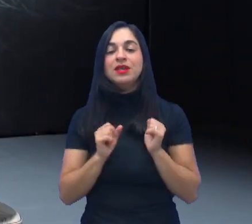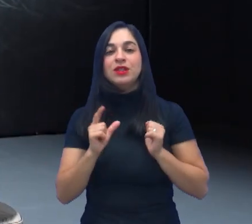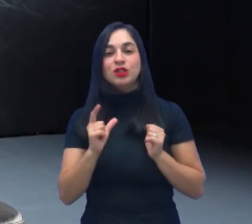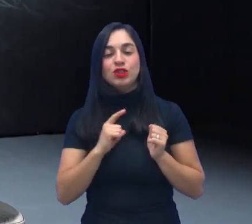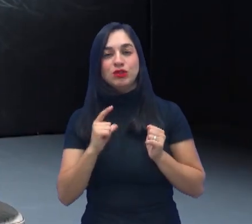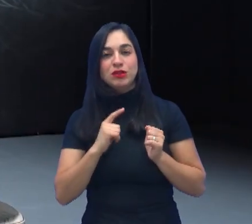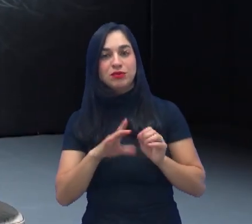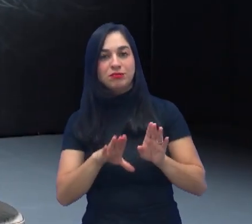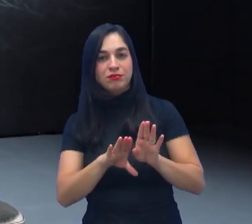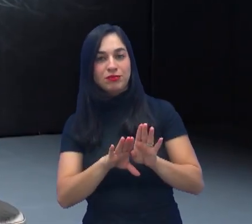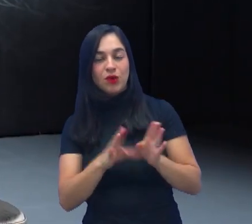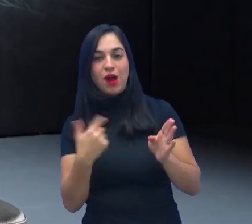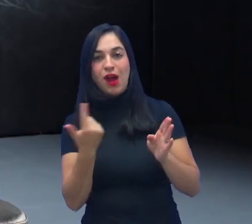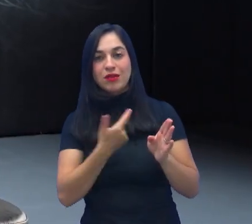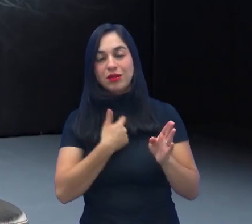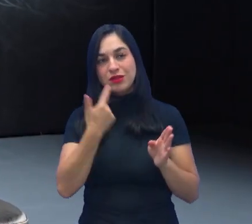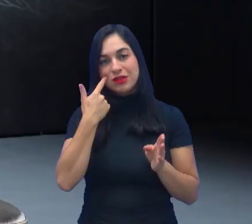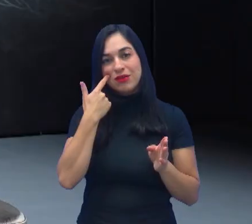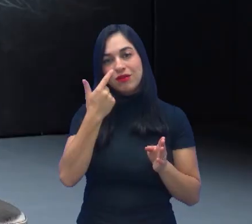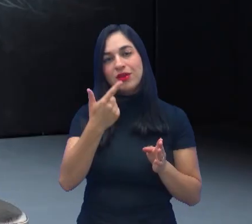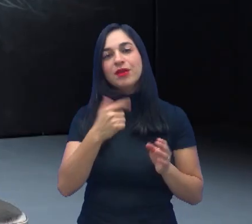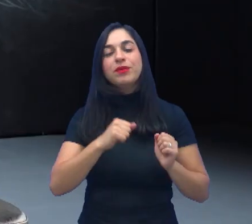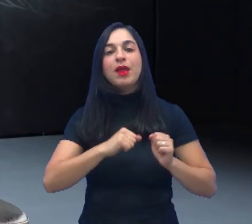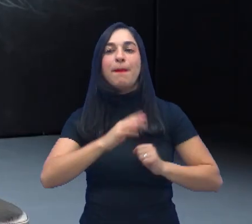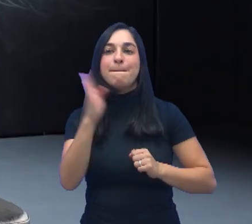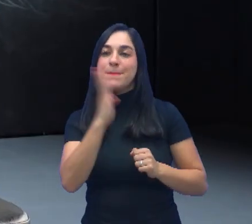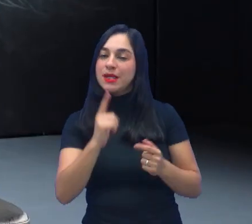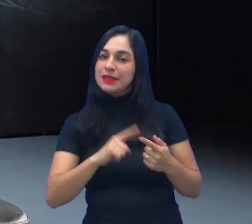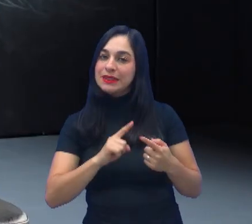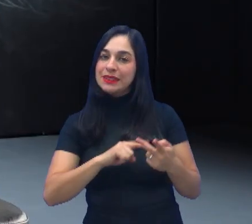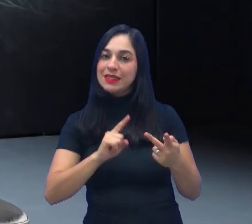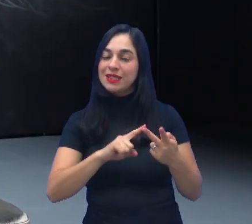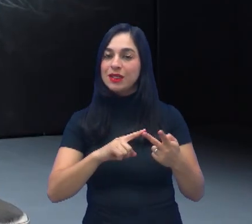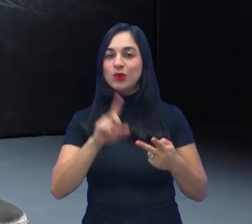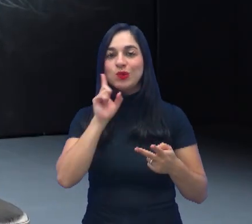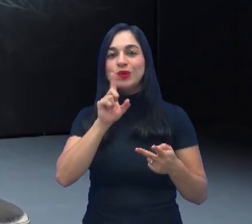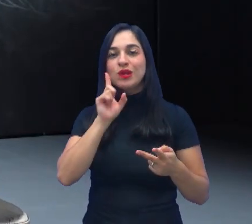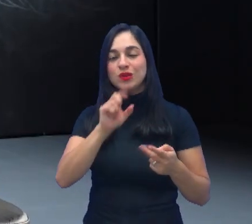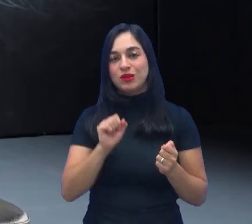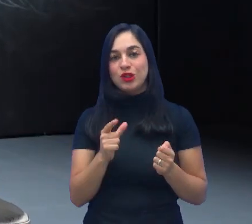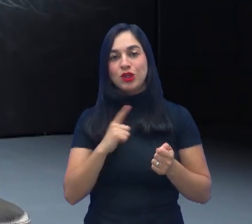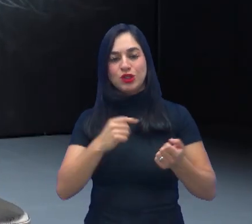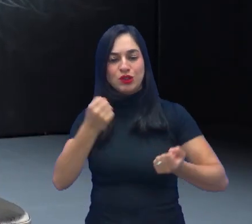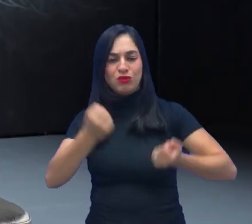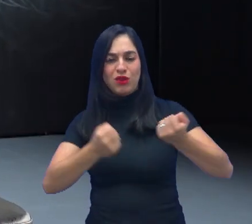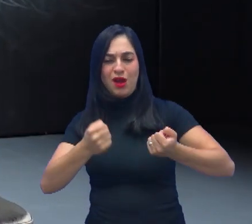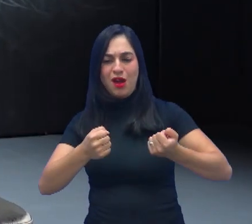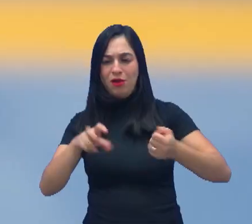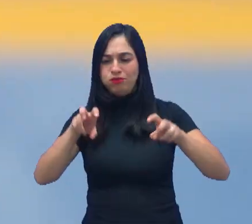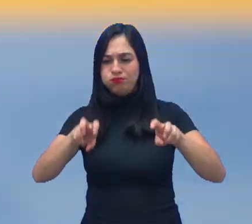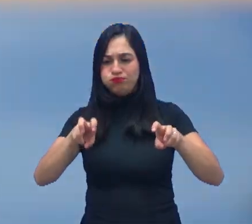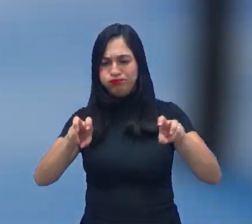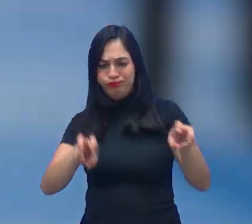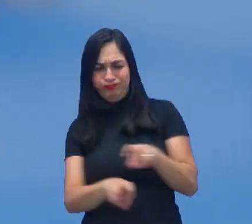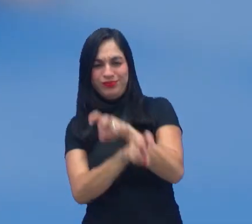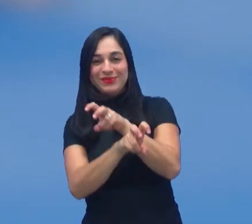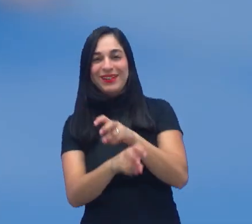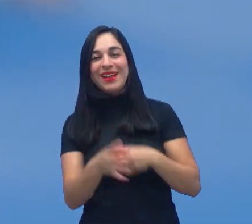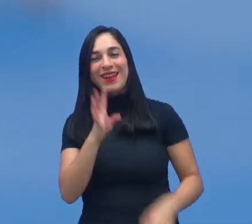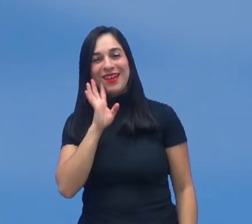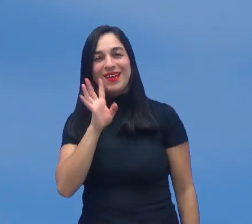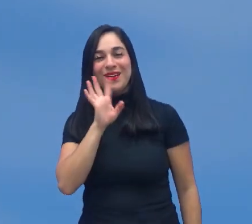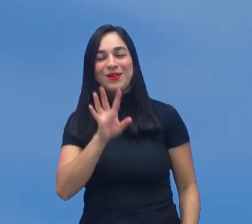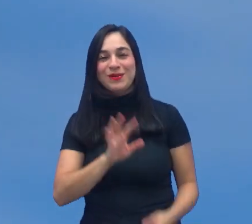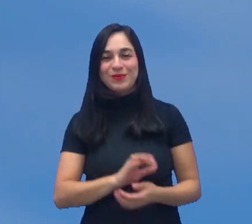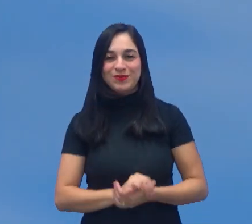dava para ver o Brasil, Estados Unidos, o carro era do lado diferente, foi muito legal. Assim, bota a